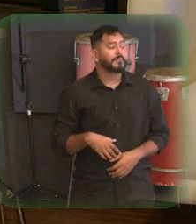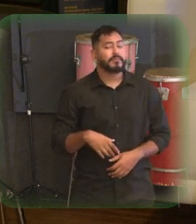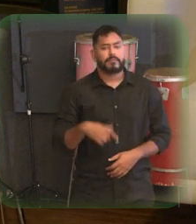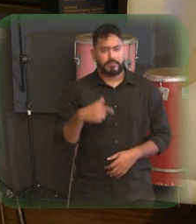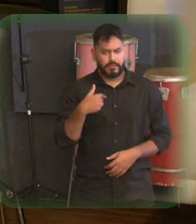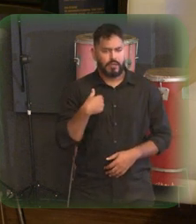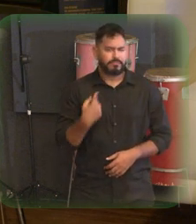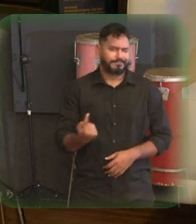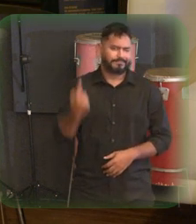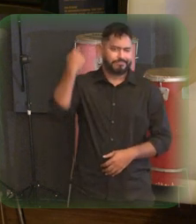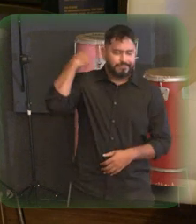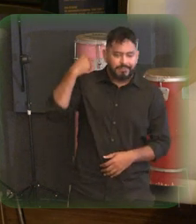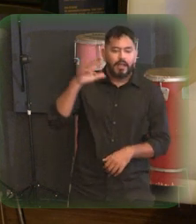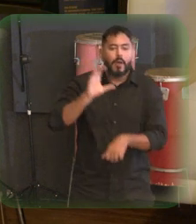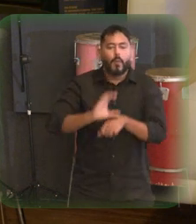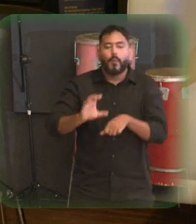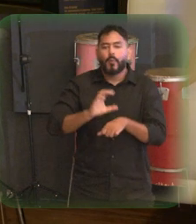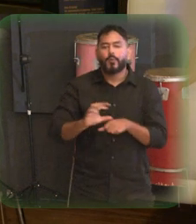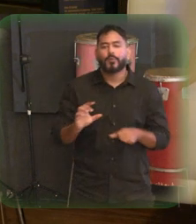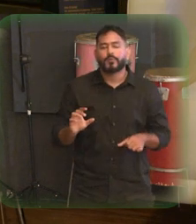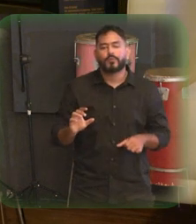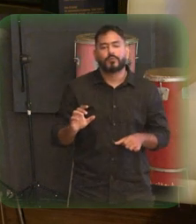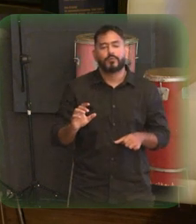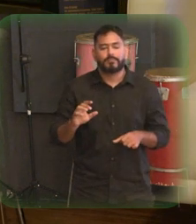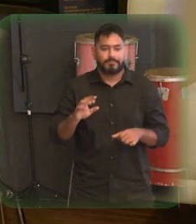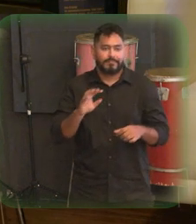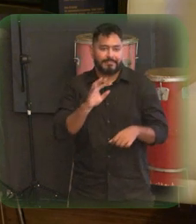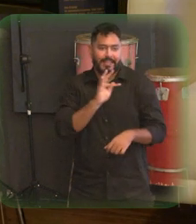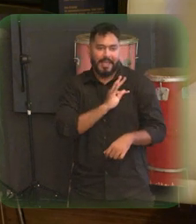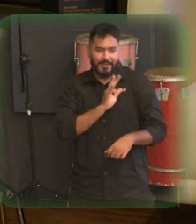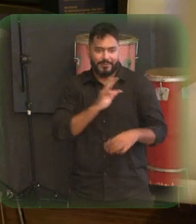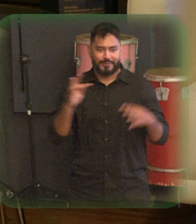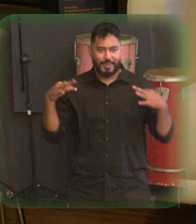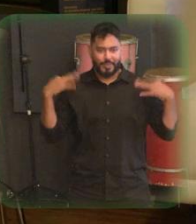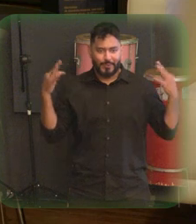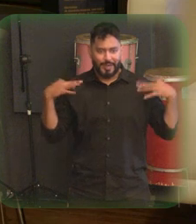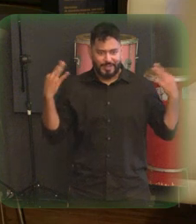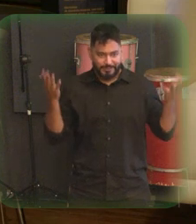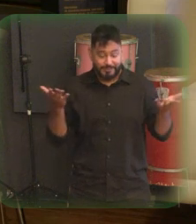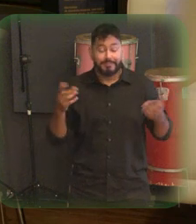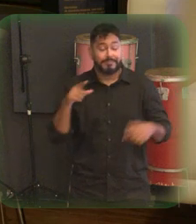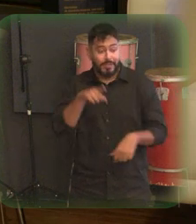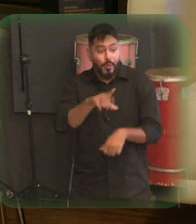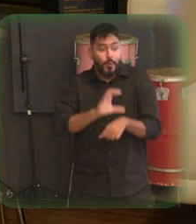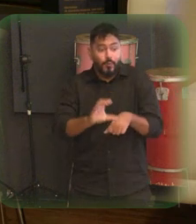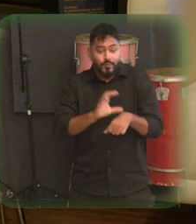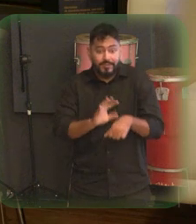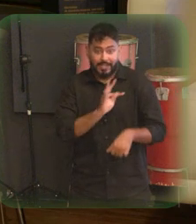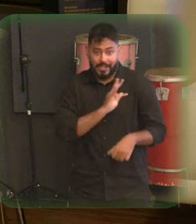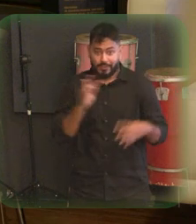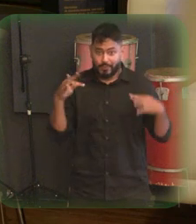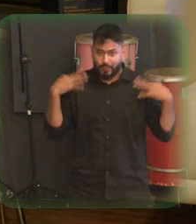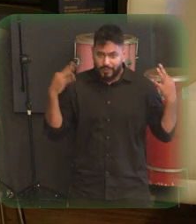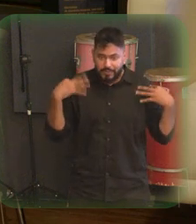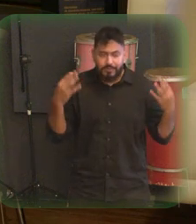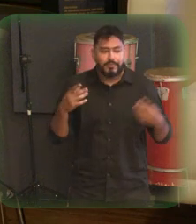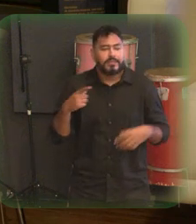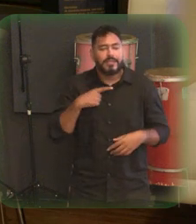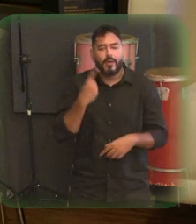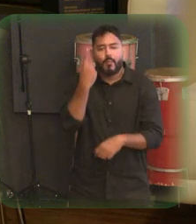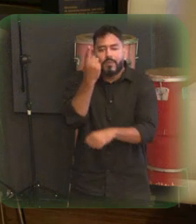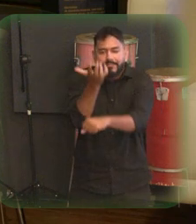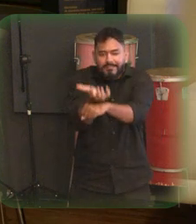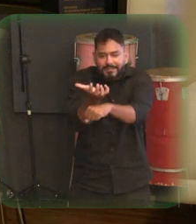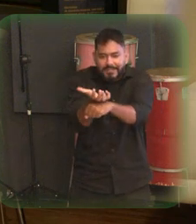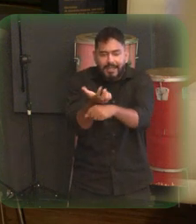eu fazia o curso técnico em turismo. Né, e nesse curso técnico de turismo, a gente tinha uma disciplina